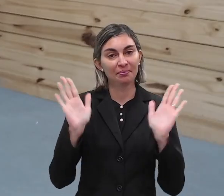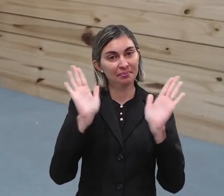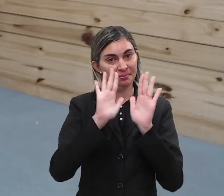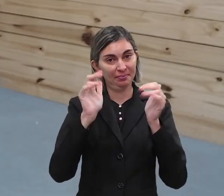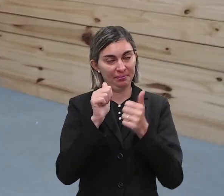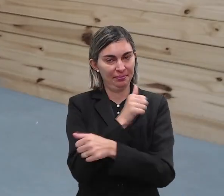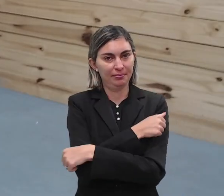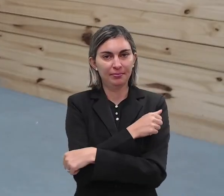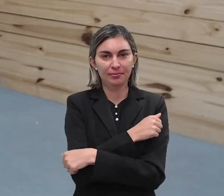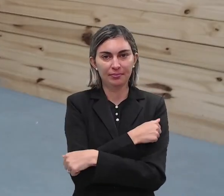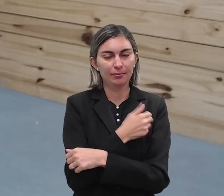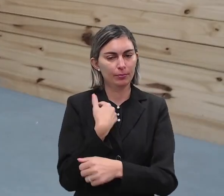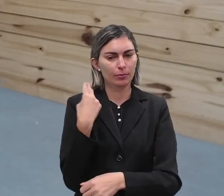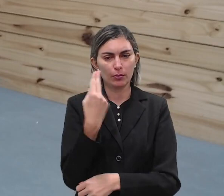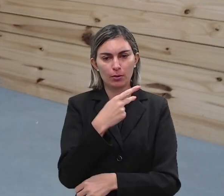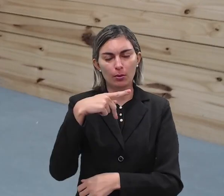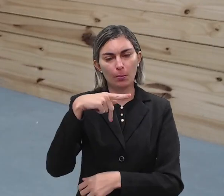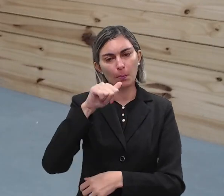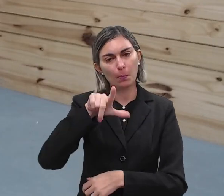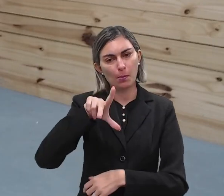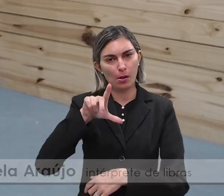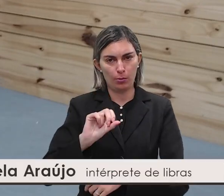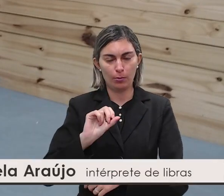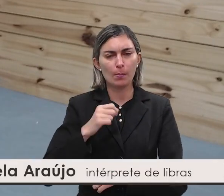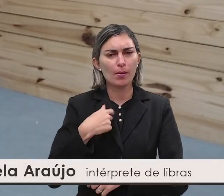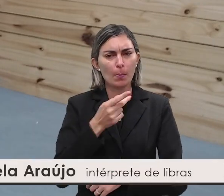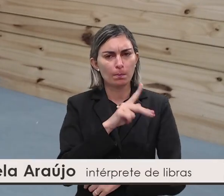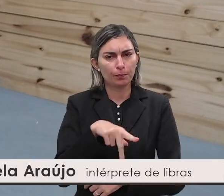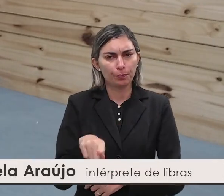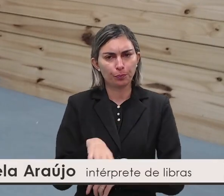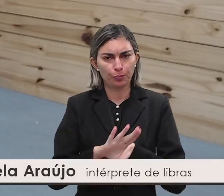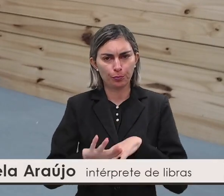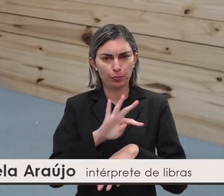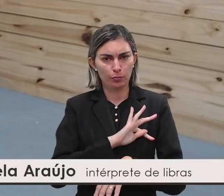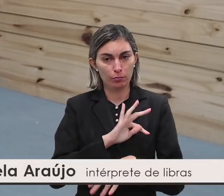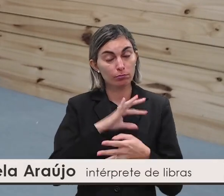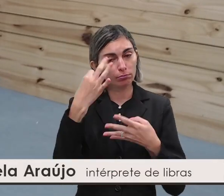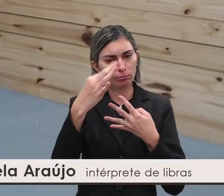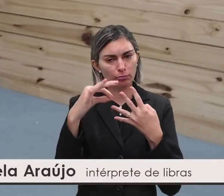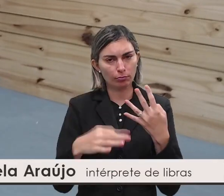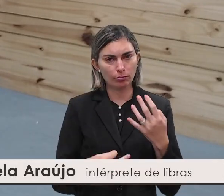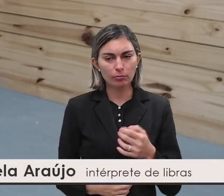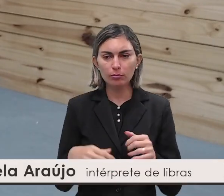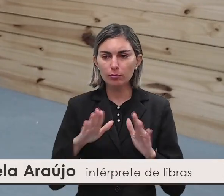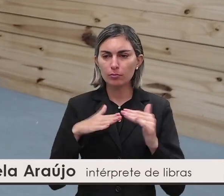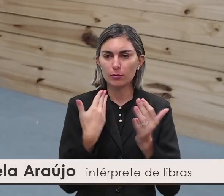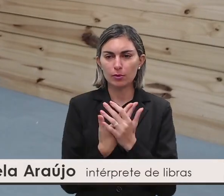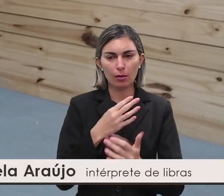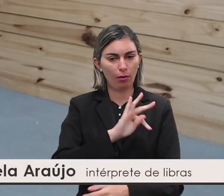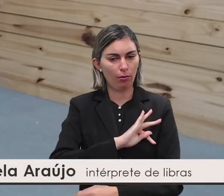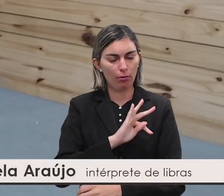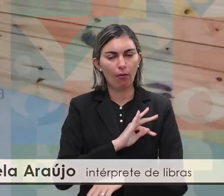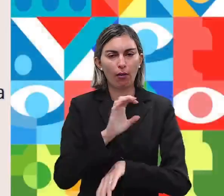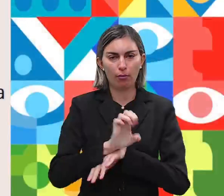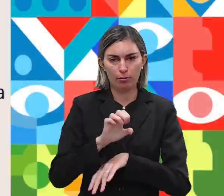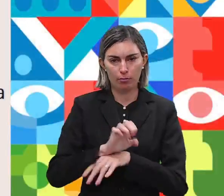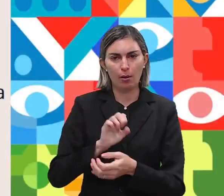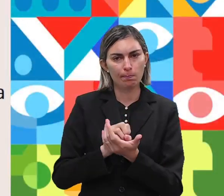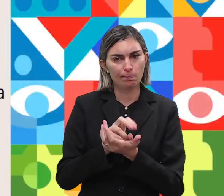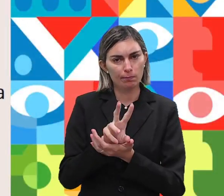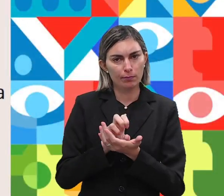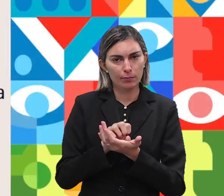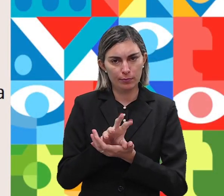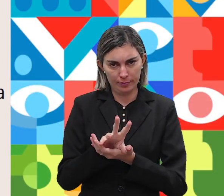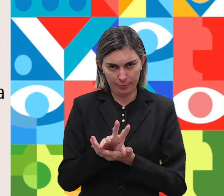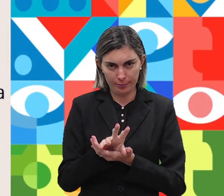Olá, estudante. Meu nome é Paulo Ney. Eu sou professor do curso técnico de logística da Escola Técnica Estadual Professor